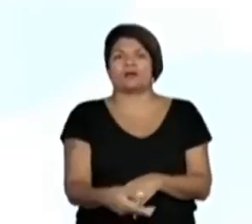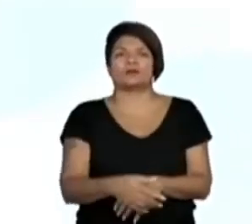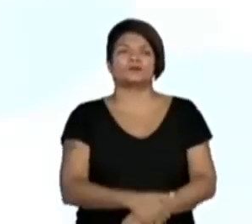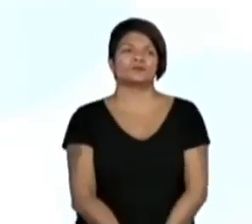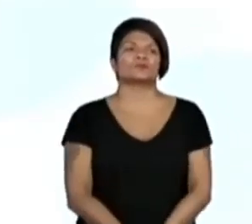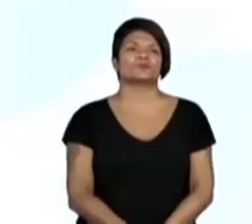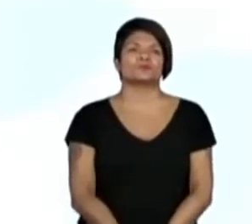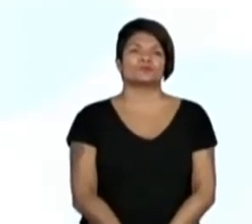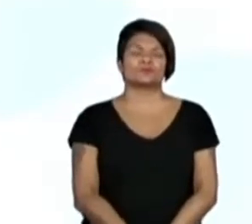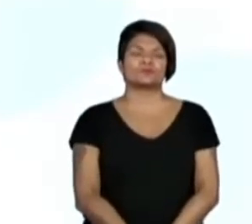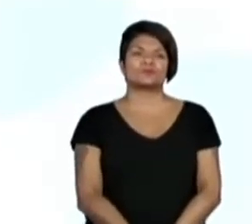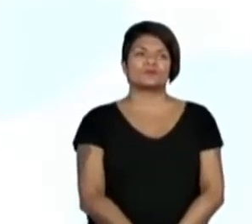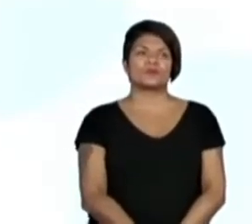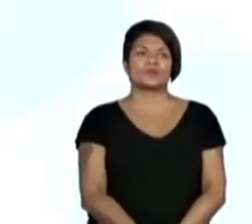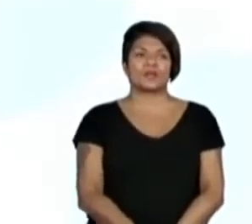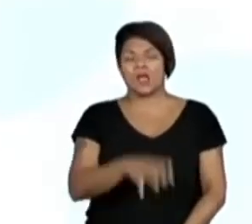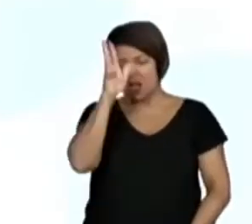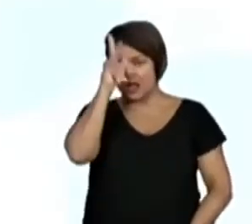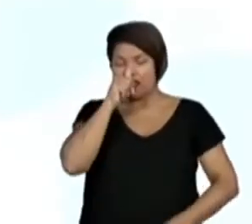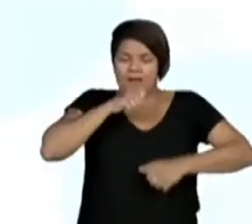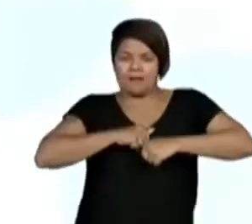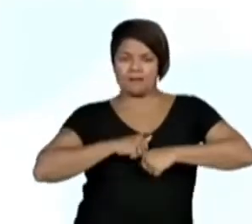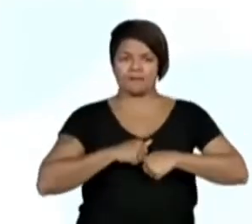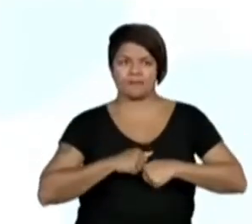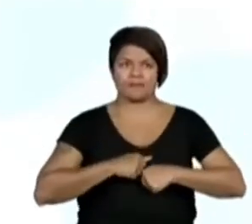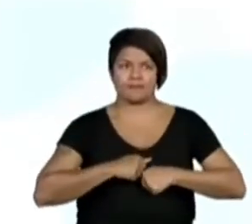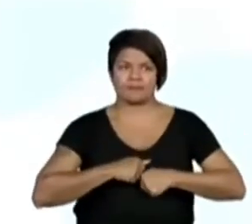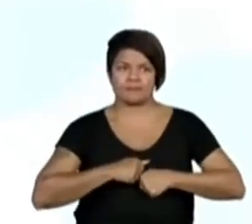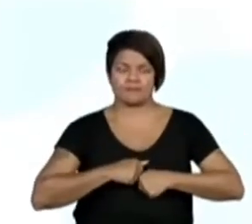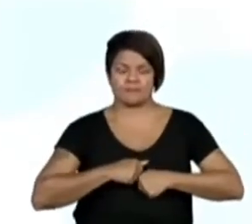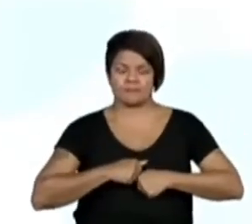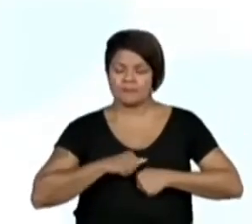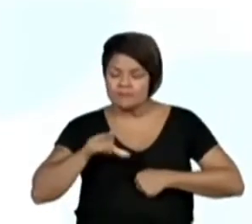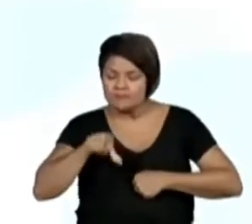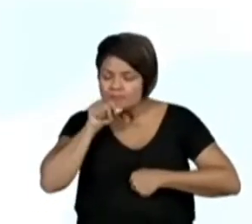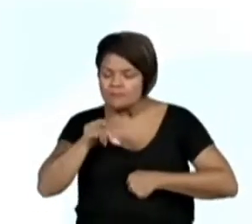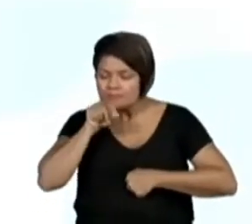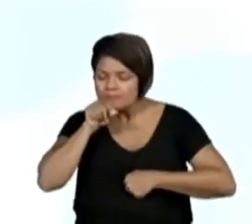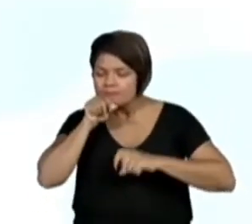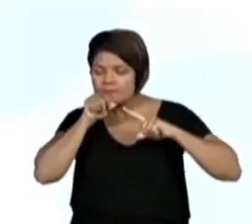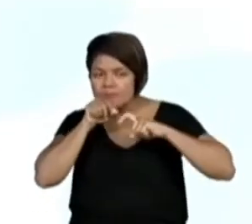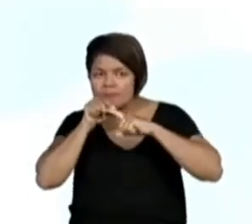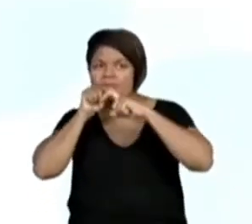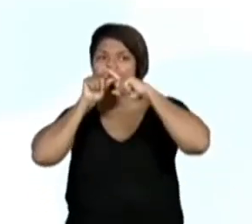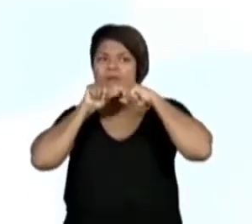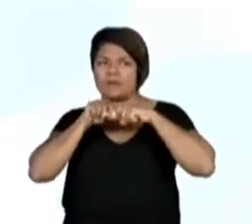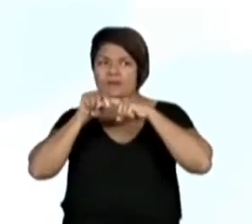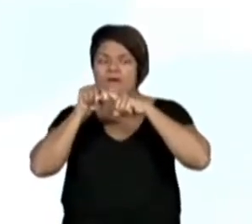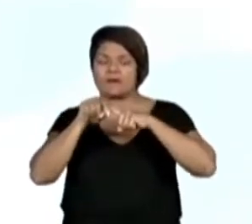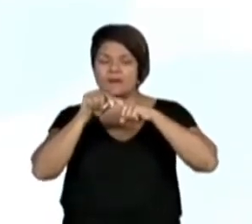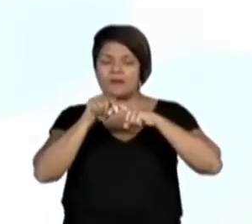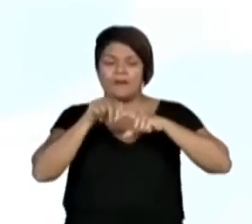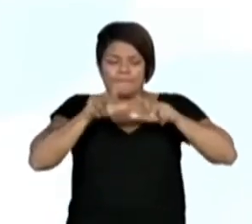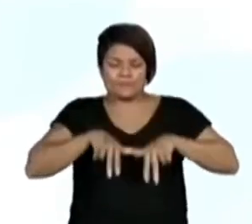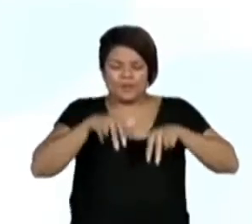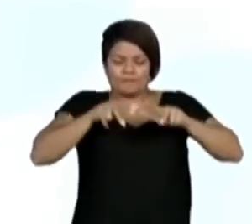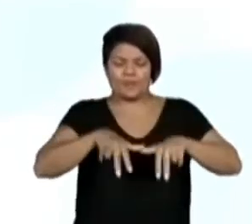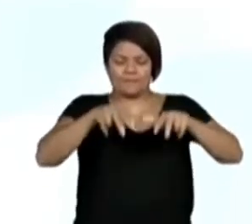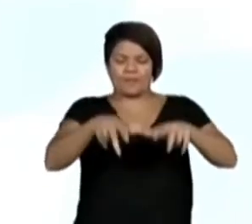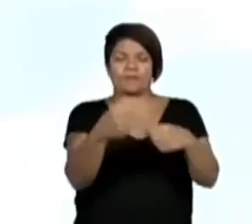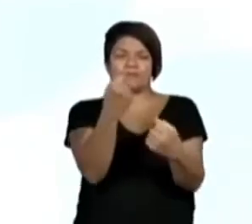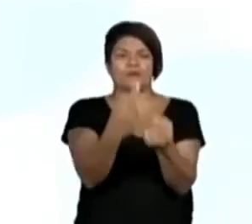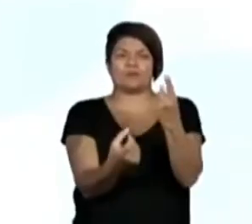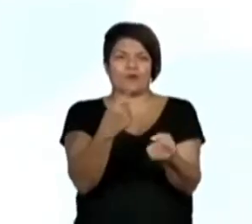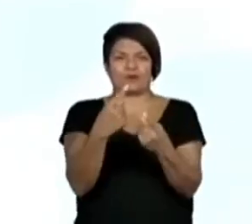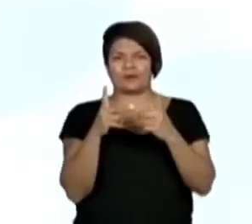Vou ler a próxima. Galinha choca, comeu minhoca, saiu pulando que nem pipoca.